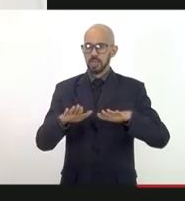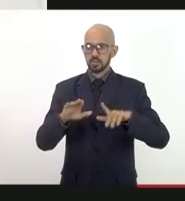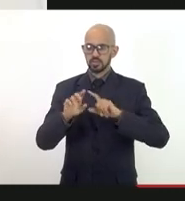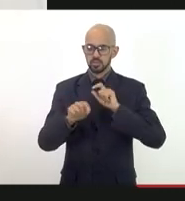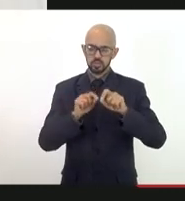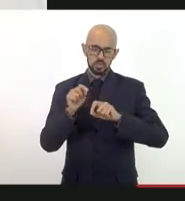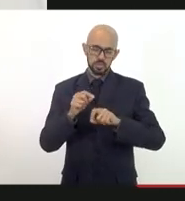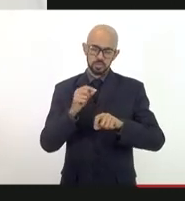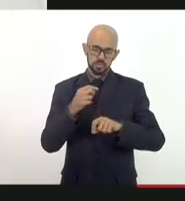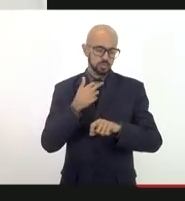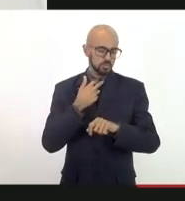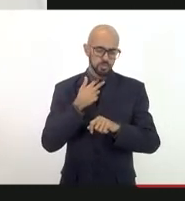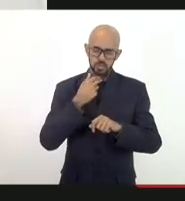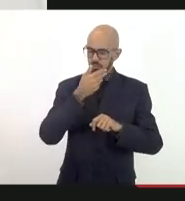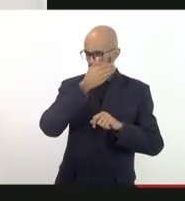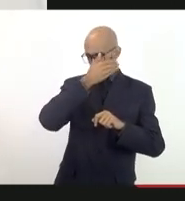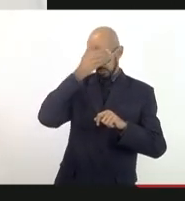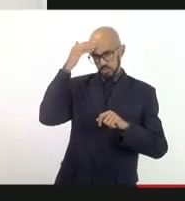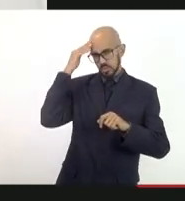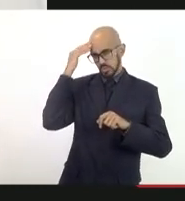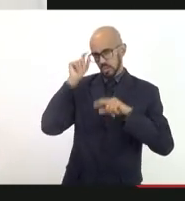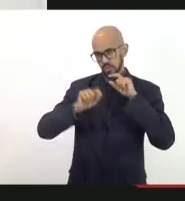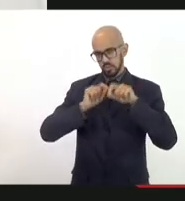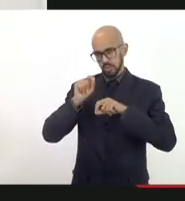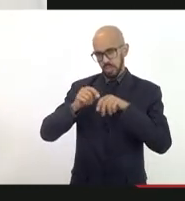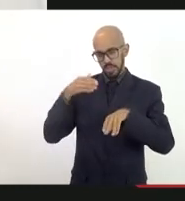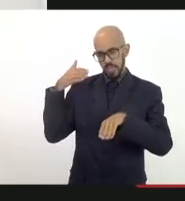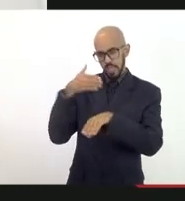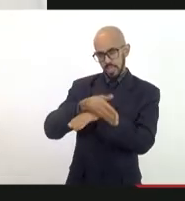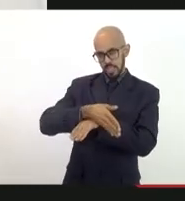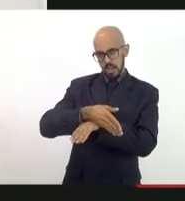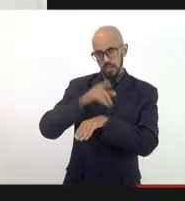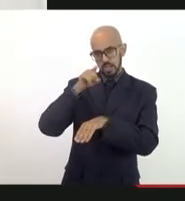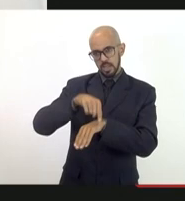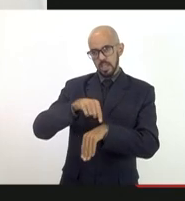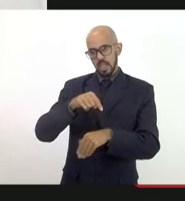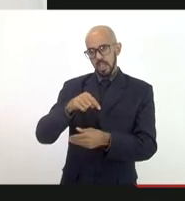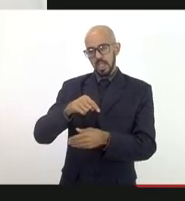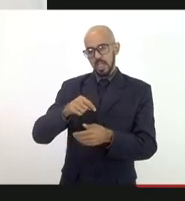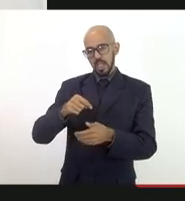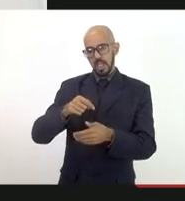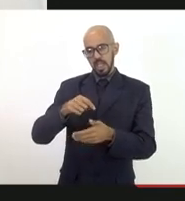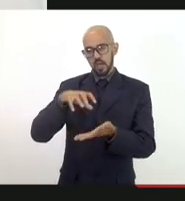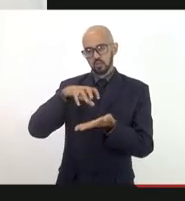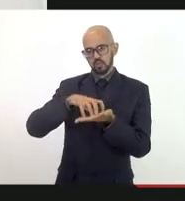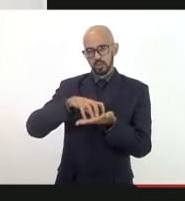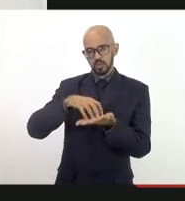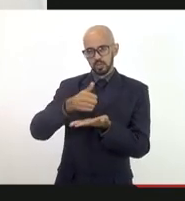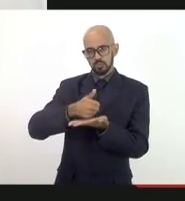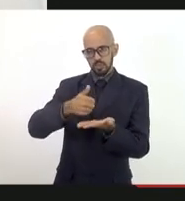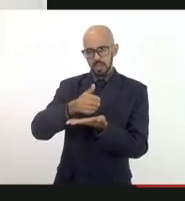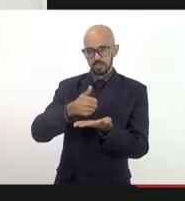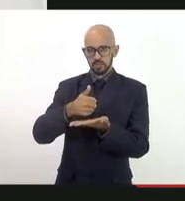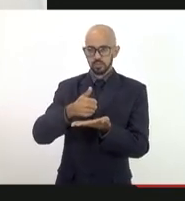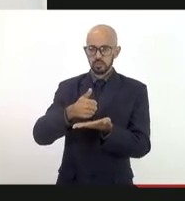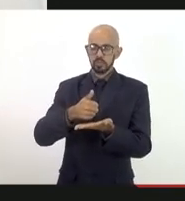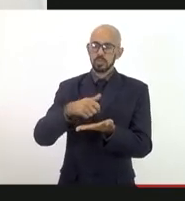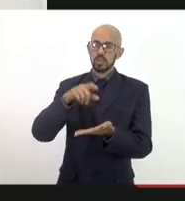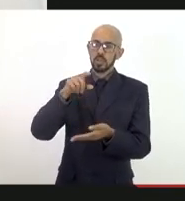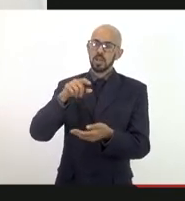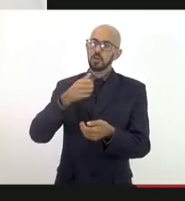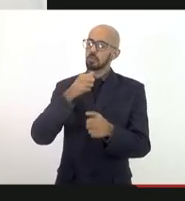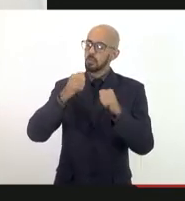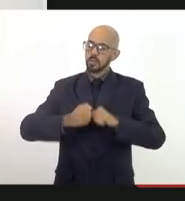não podemos esquecer que a porta de entrada, né, são as unidades básicas. Então, isso aponta para uma realidade que o poder público ele